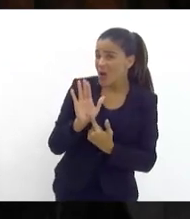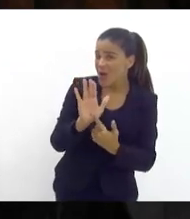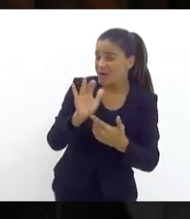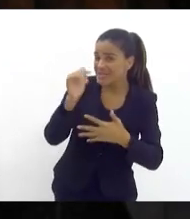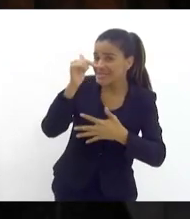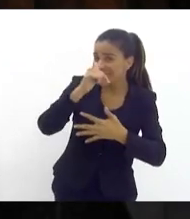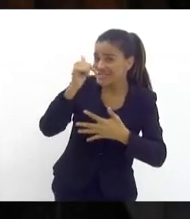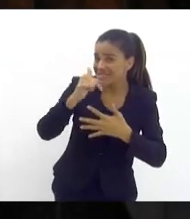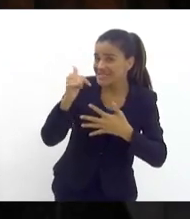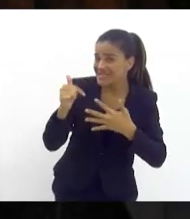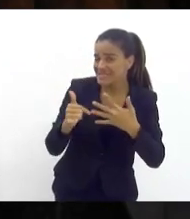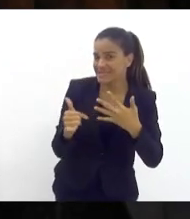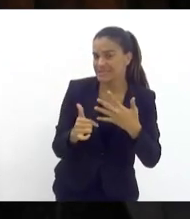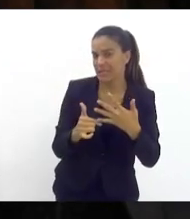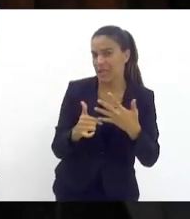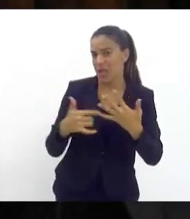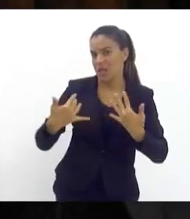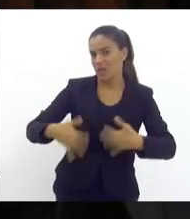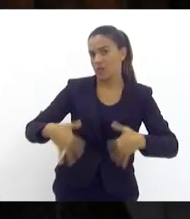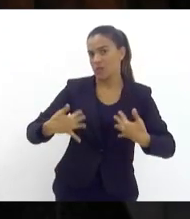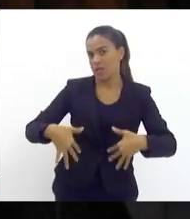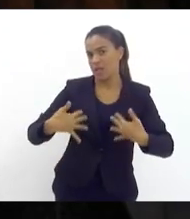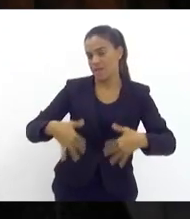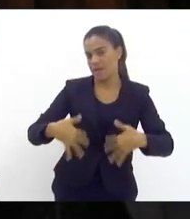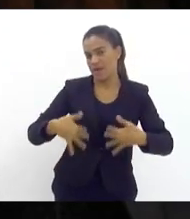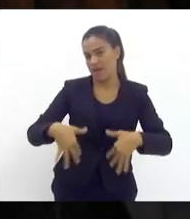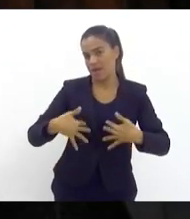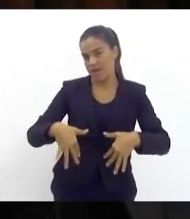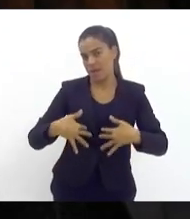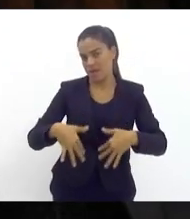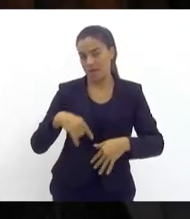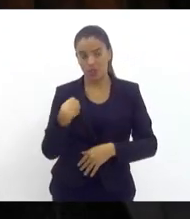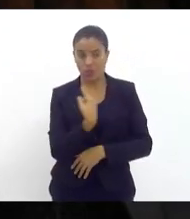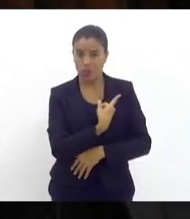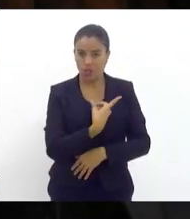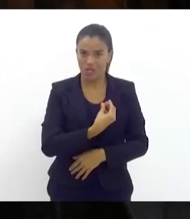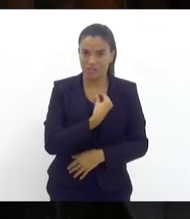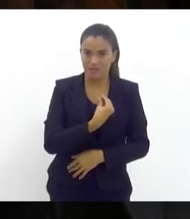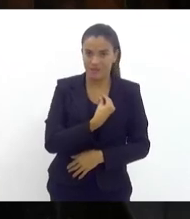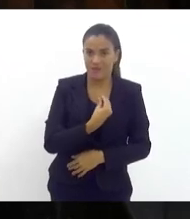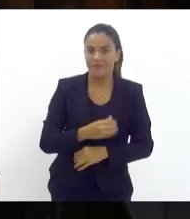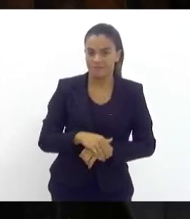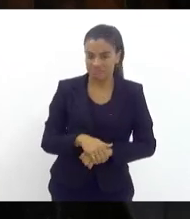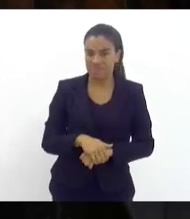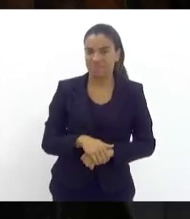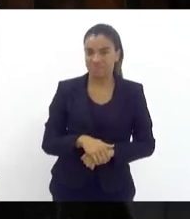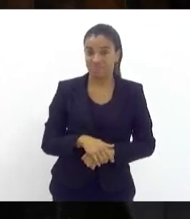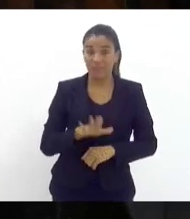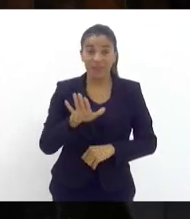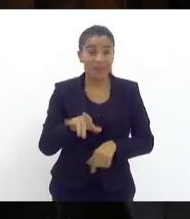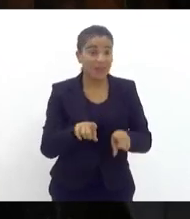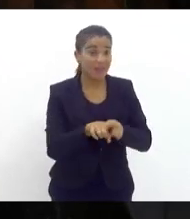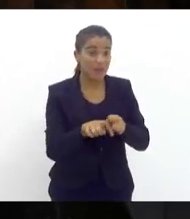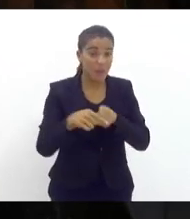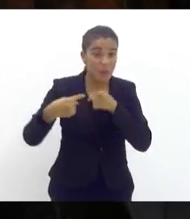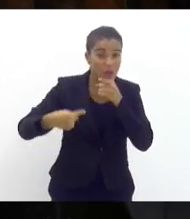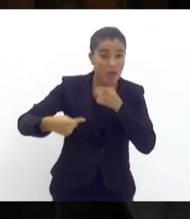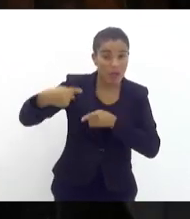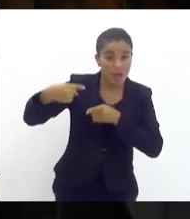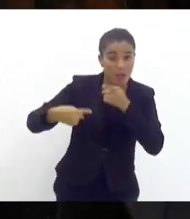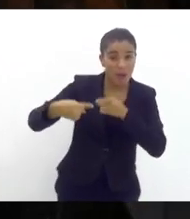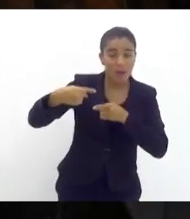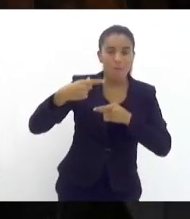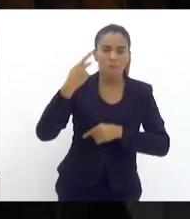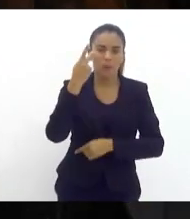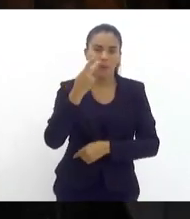o tamanho do drama que nós estamos vivendo e na política que